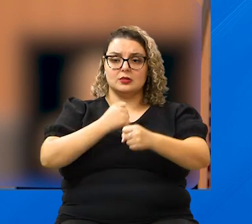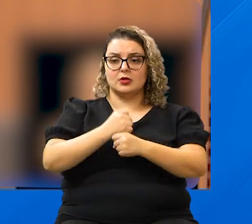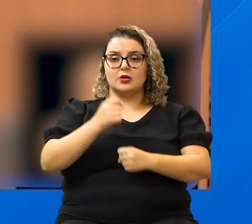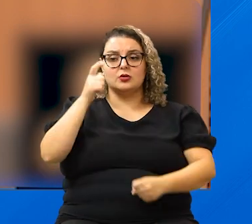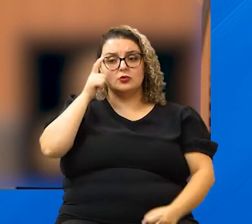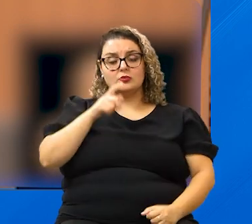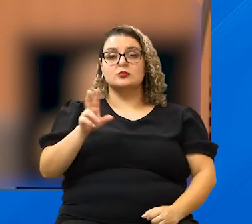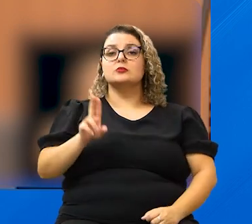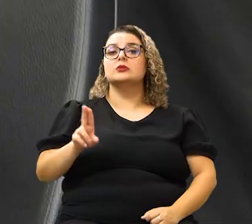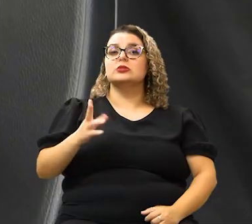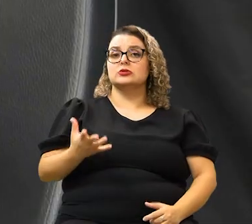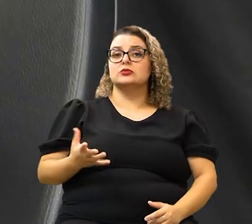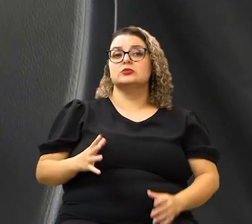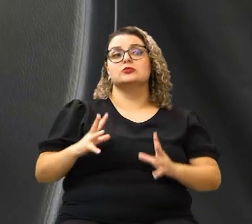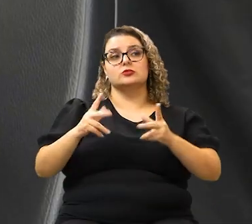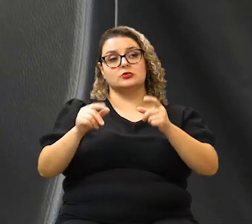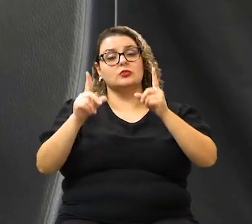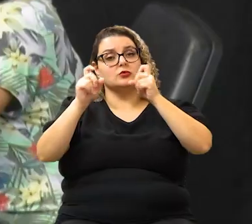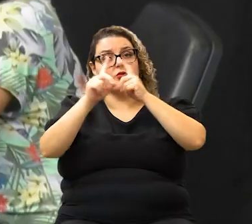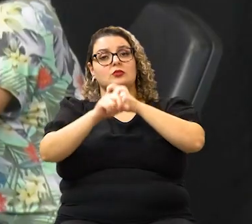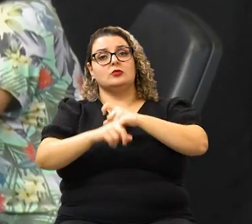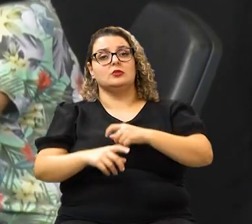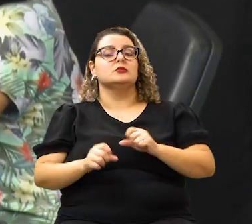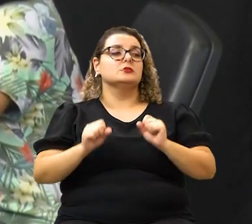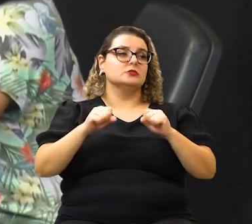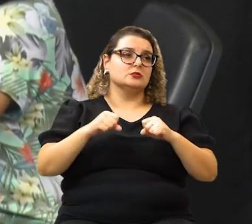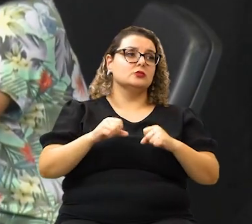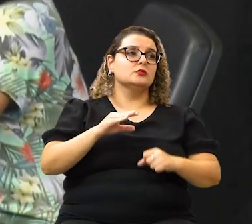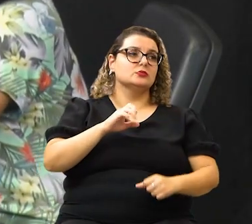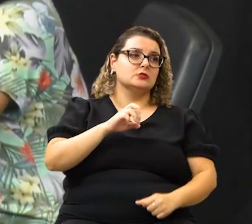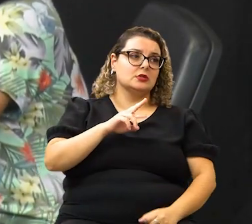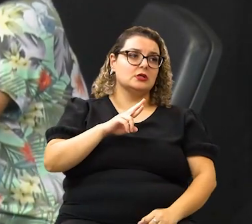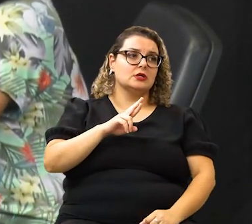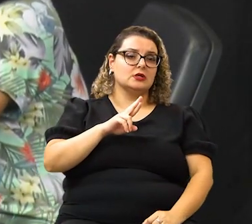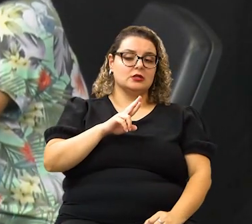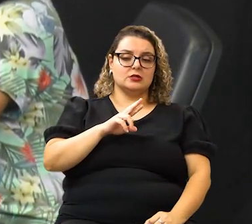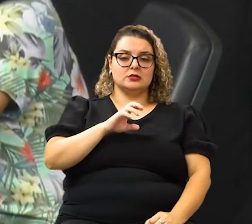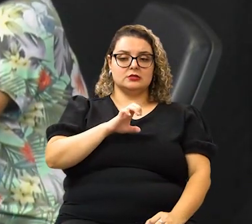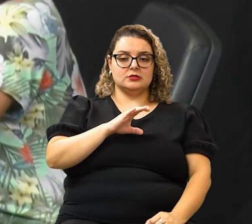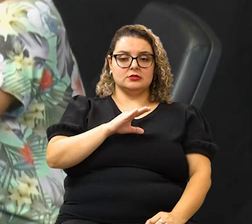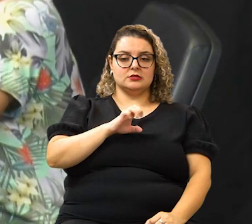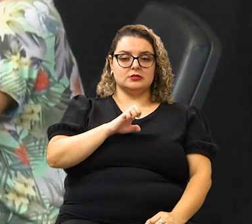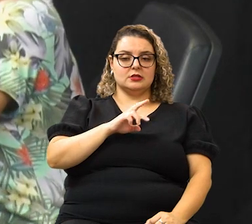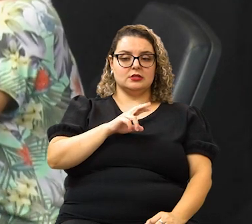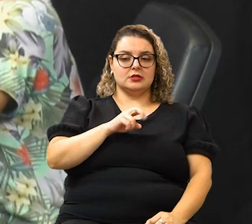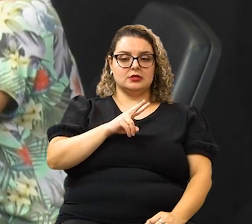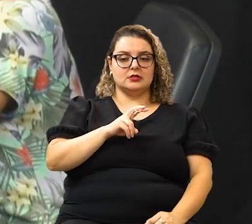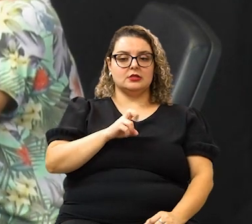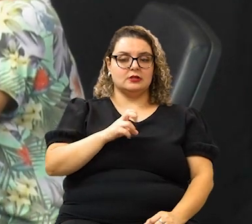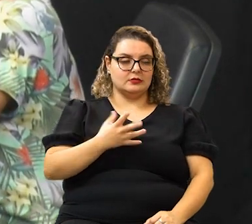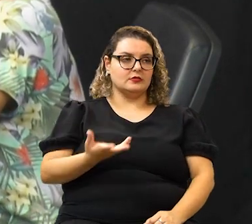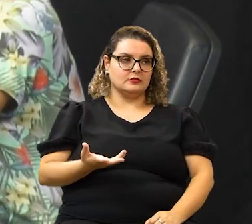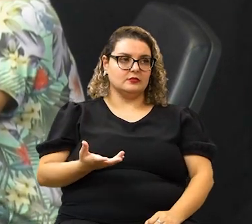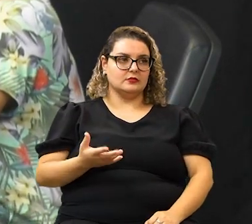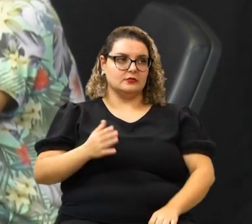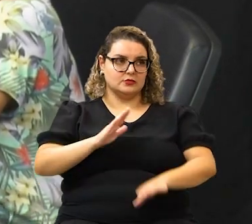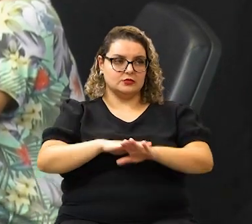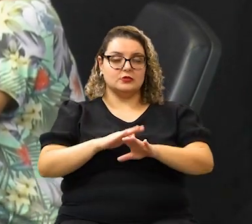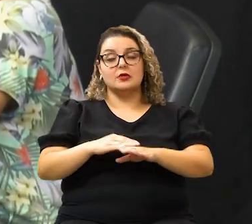Tá, o SERAV funciona. Ele foi criado com as dificuldades que